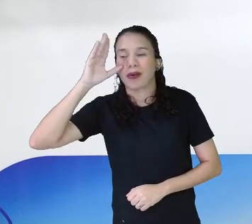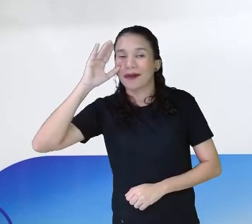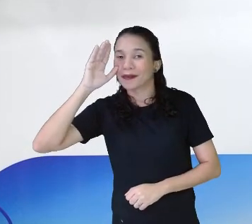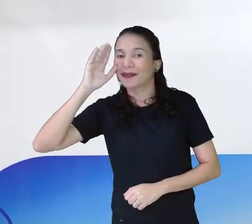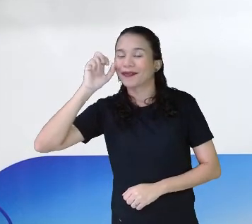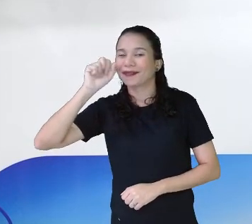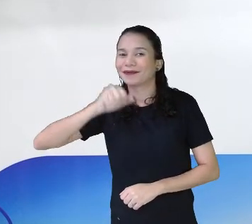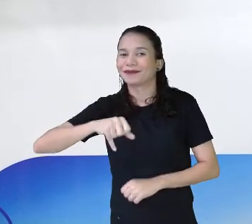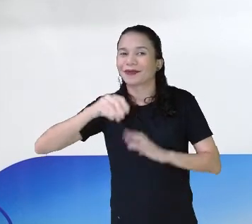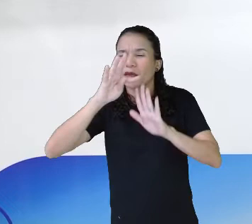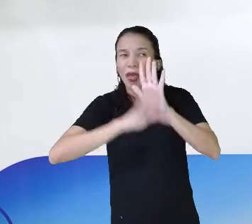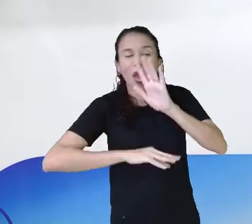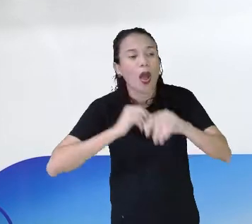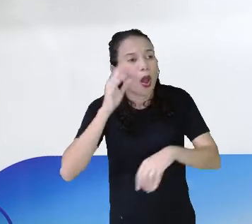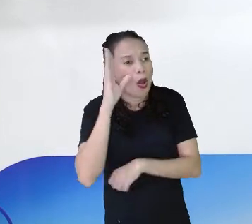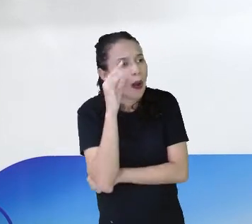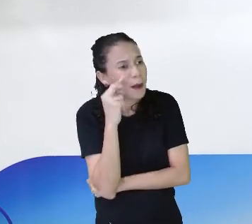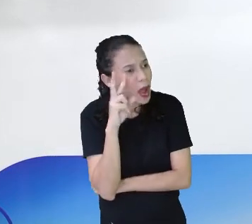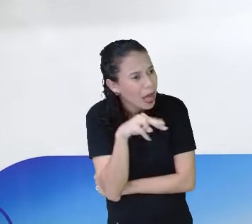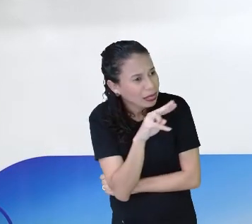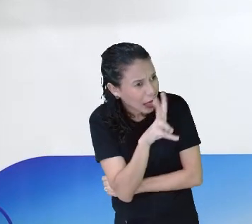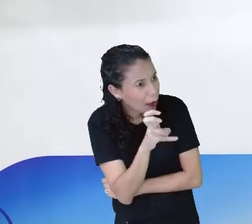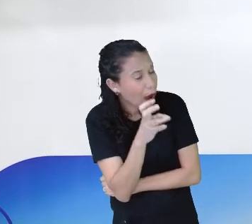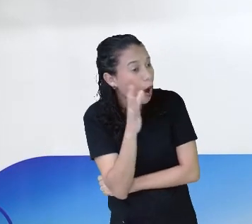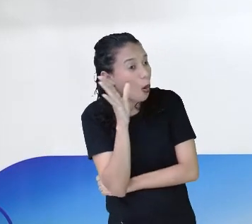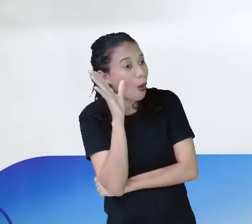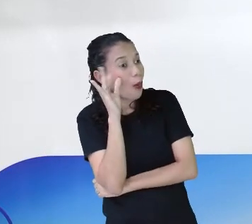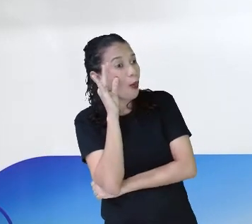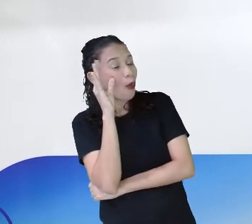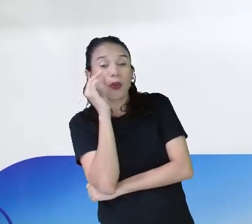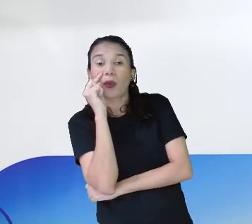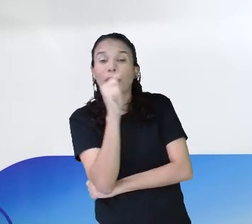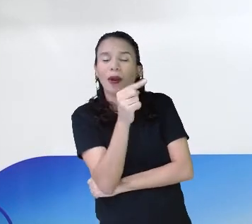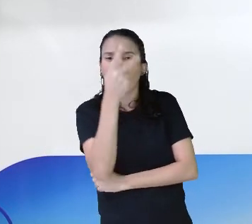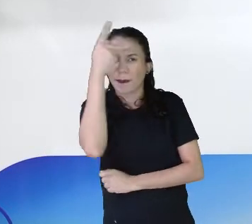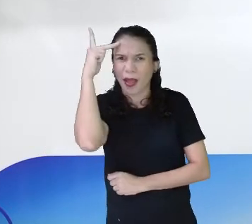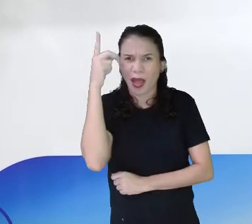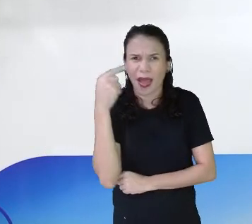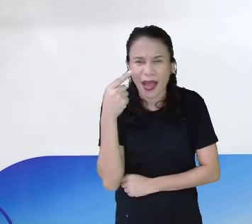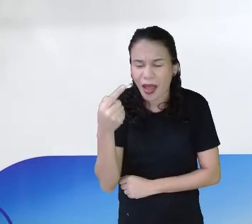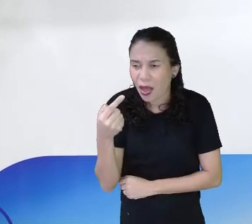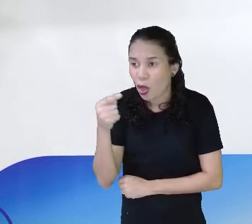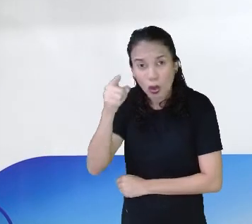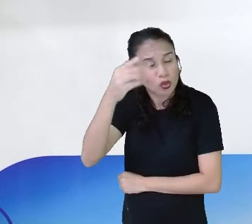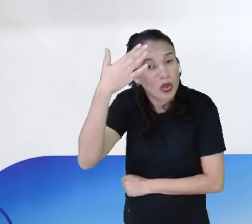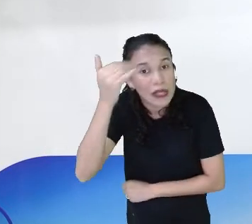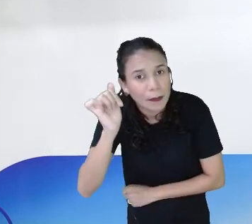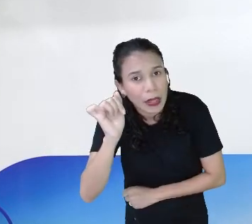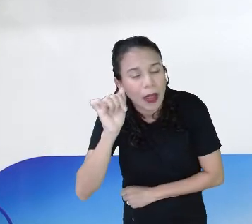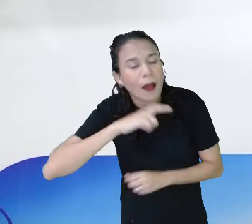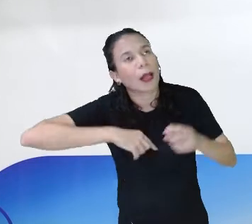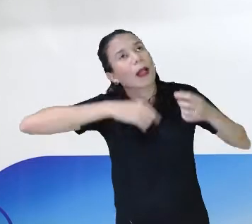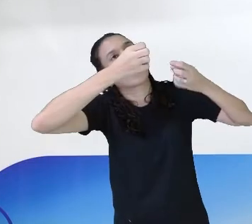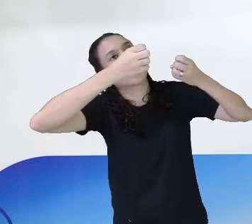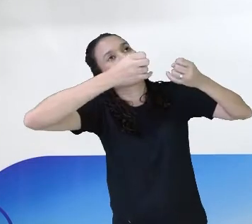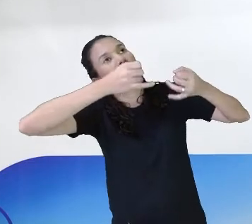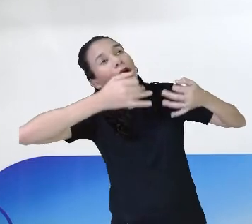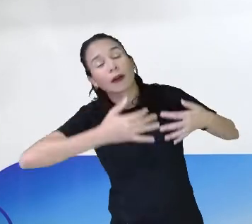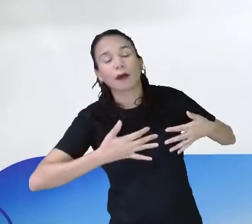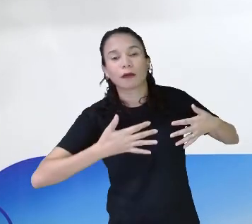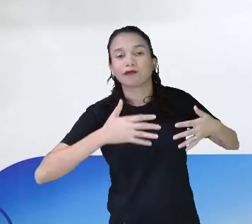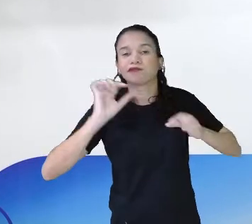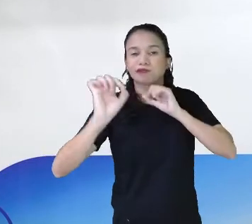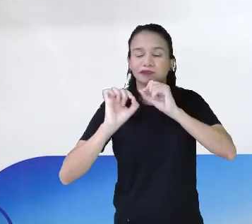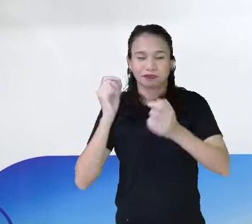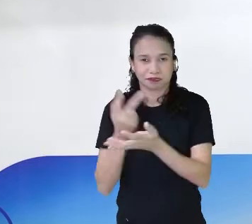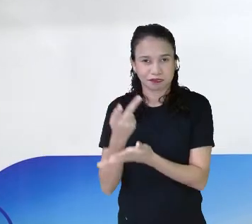curiosidade, né? Essa curiosidade para que você possa olha, você sabia que... Aí você vai lá procurar o que foi que